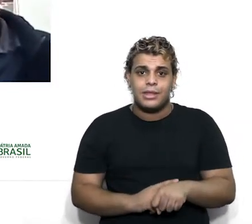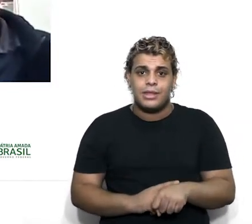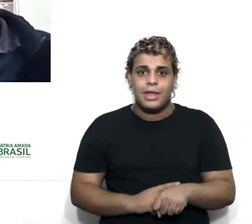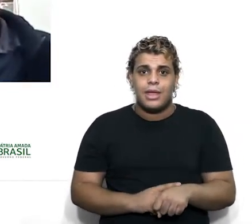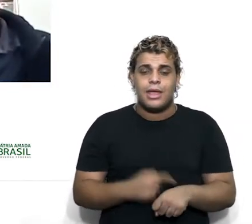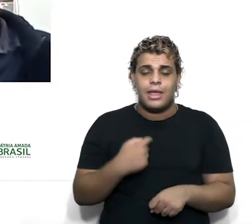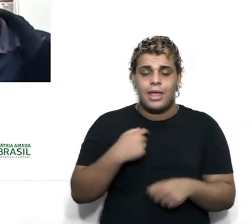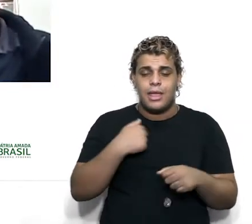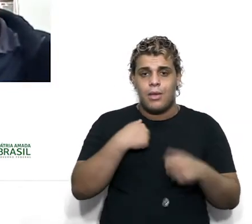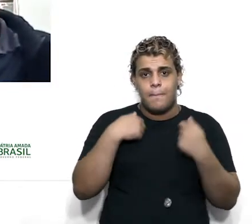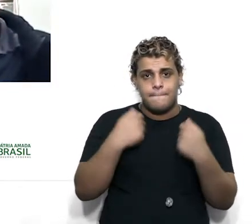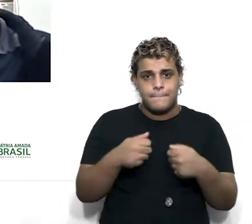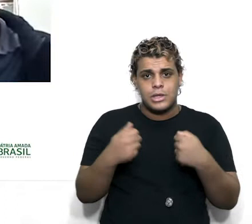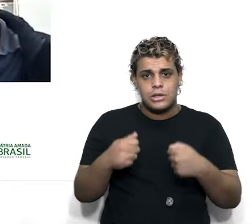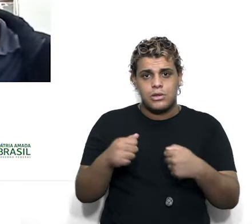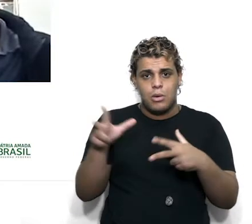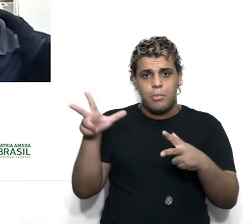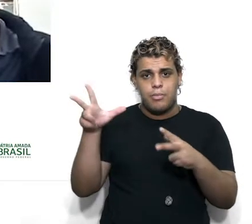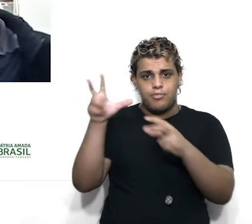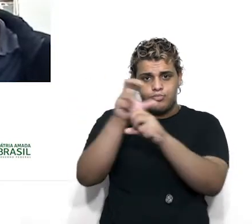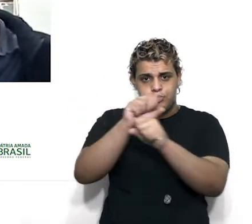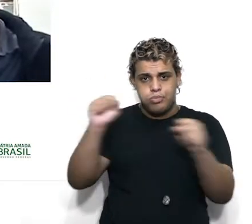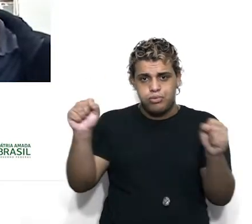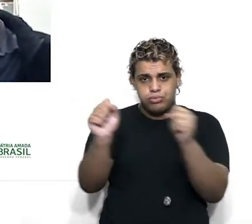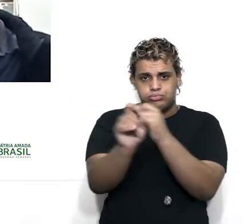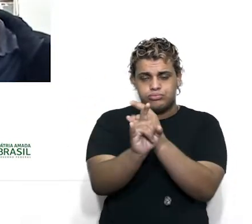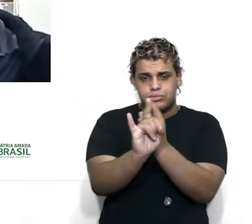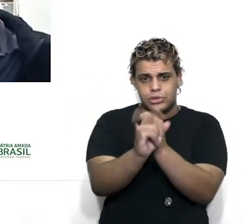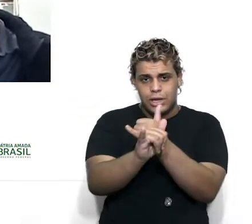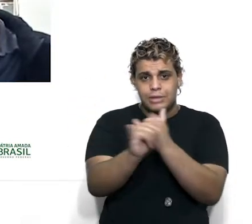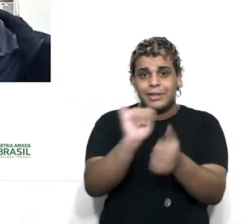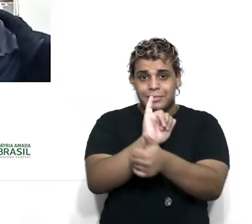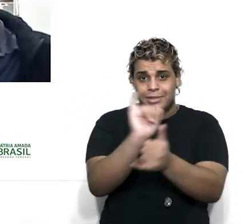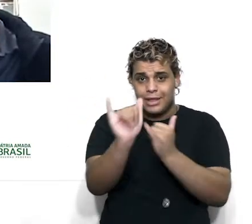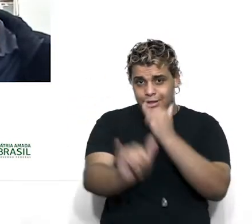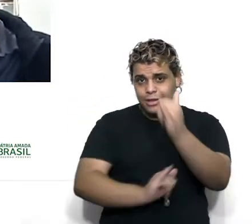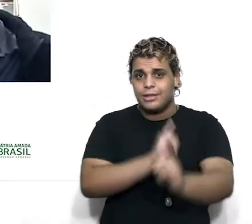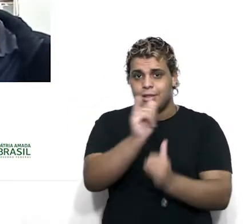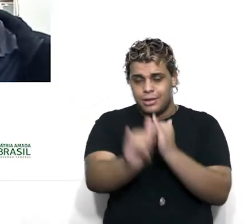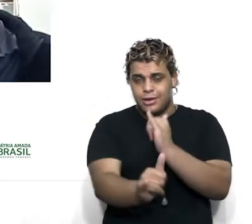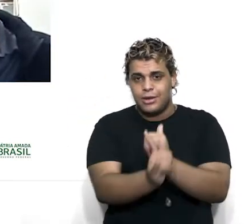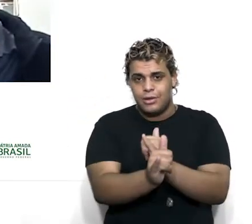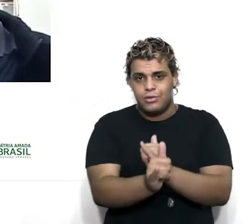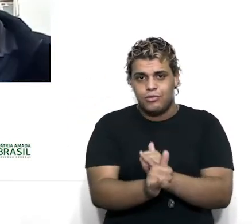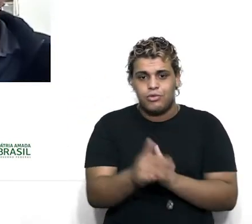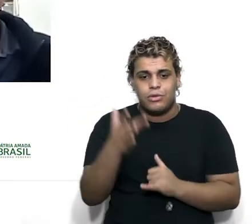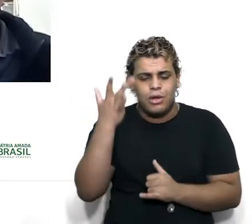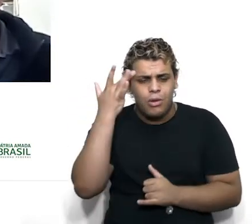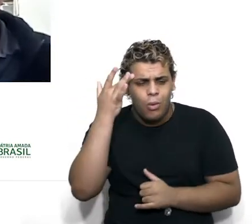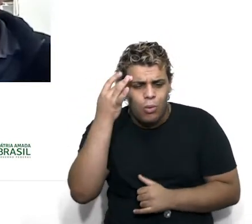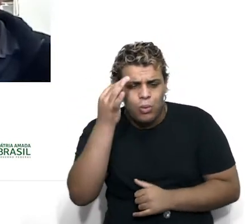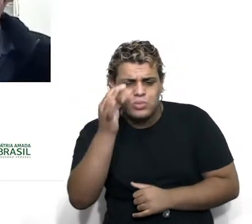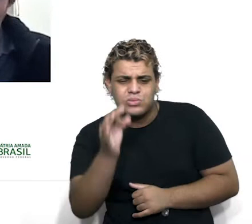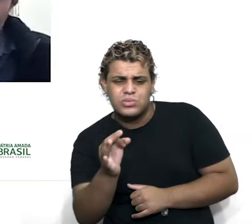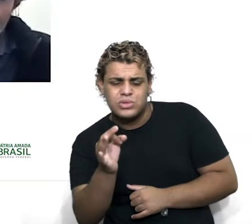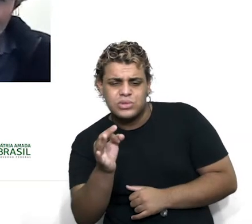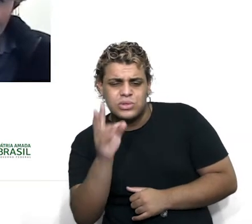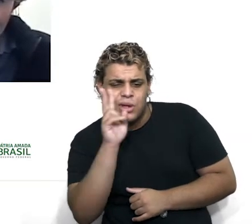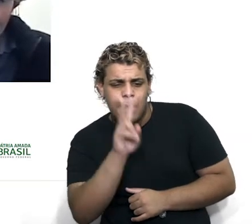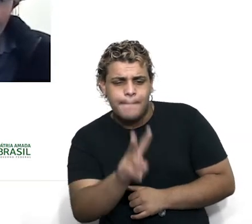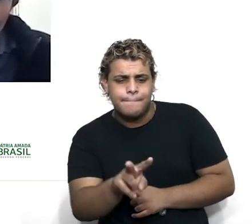desligar a internet, não há hipótese nenhuma, mas concentração, pelo menos para mim,